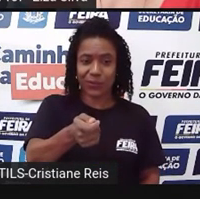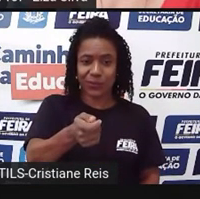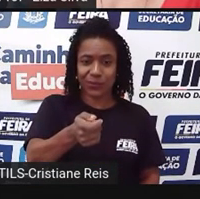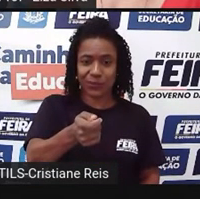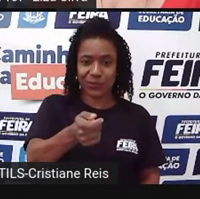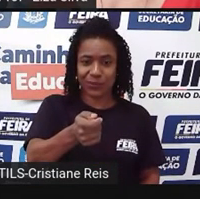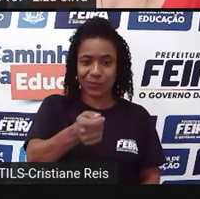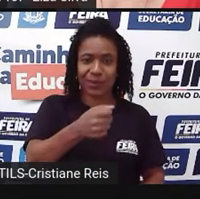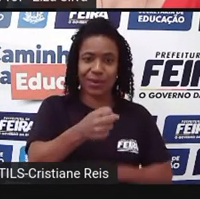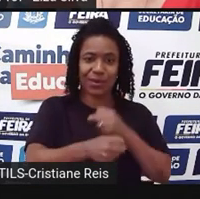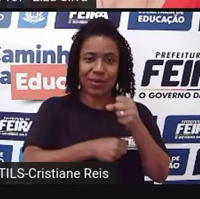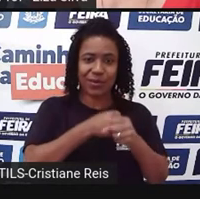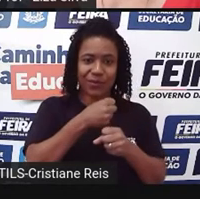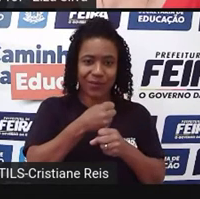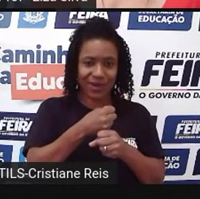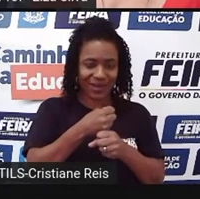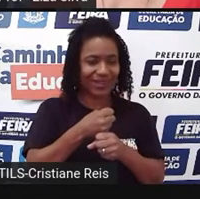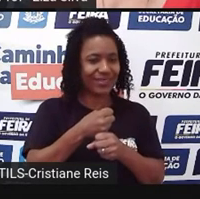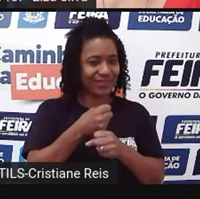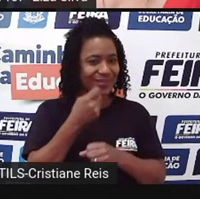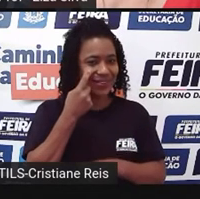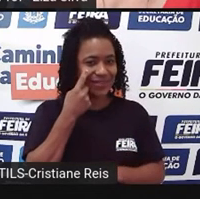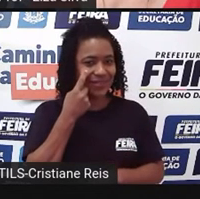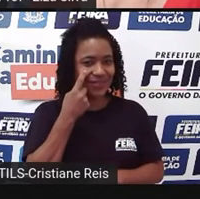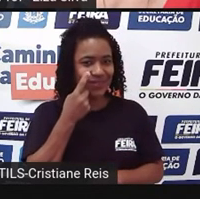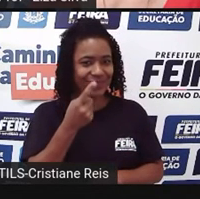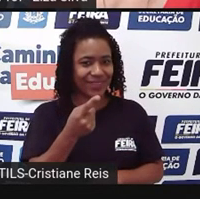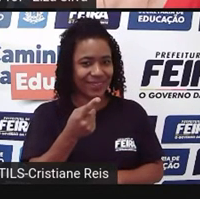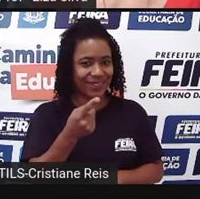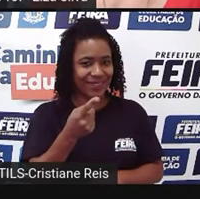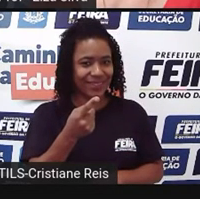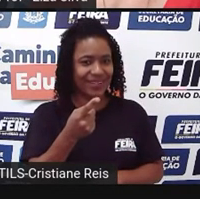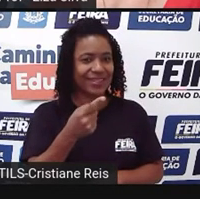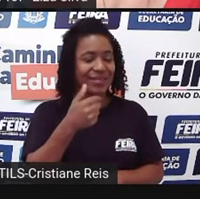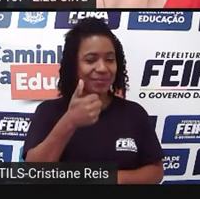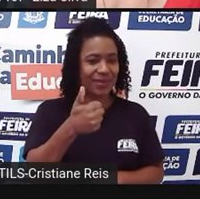vamos procurar aqui a data Na Linha do Tempo